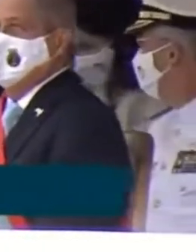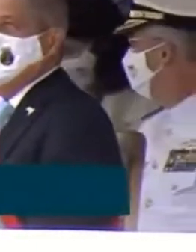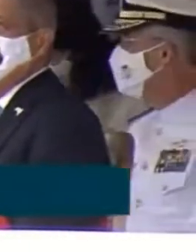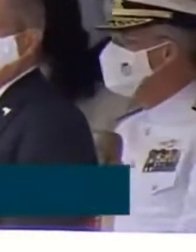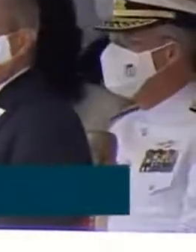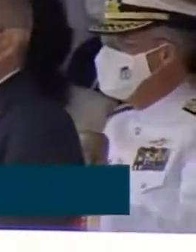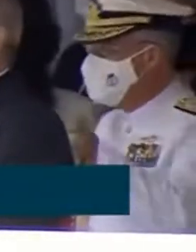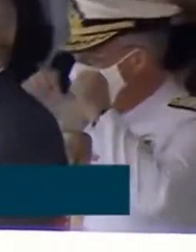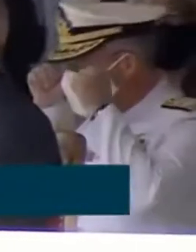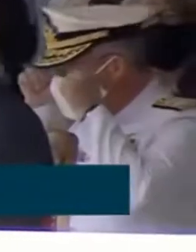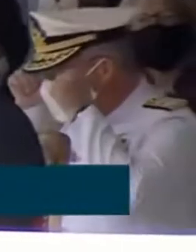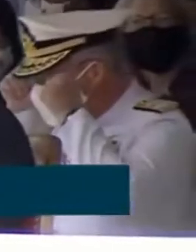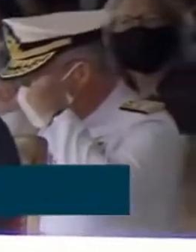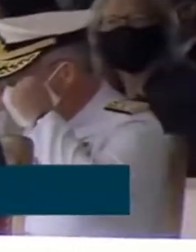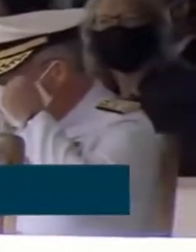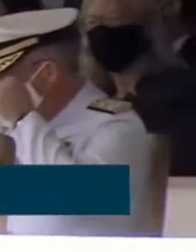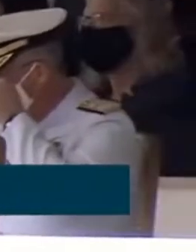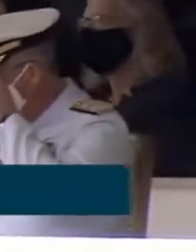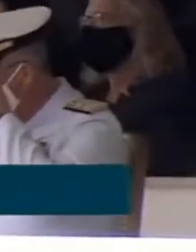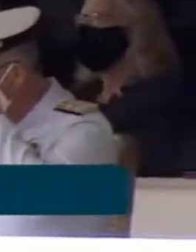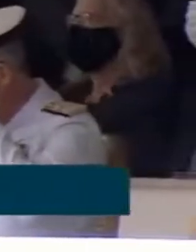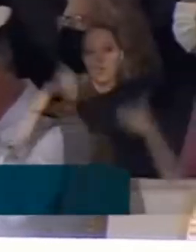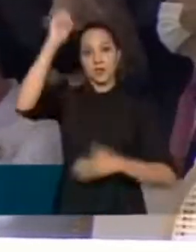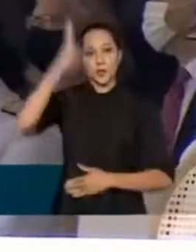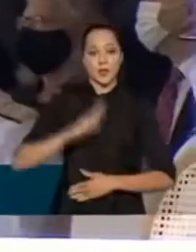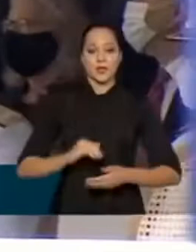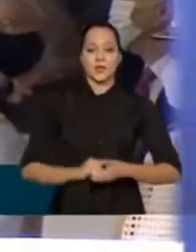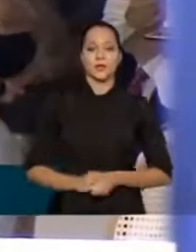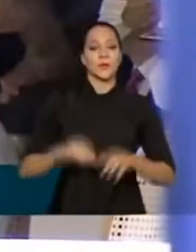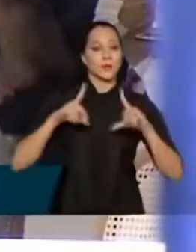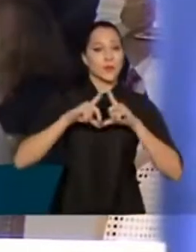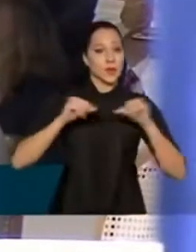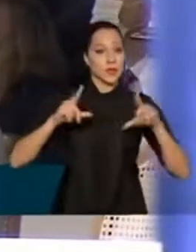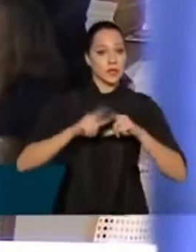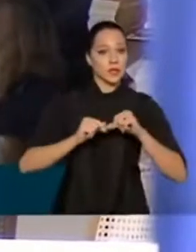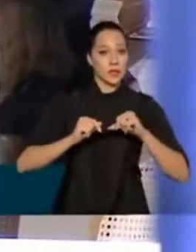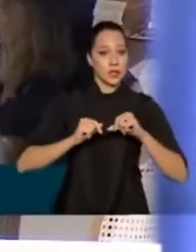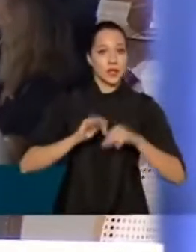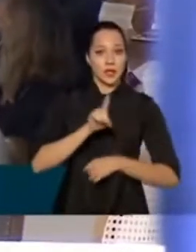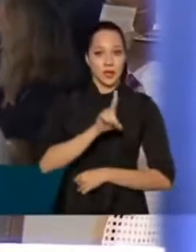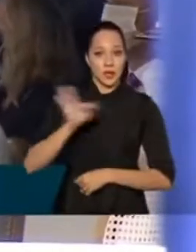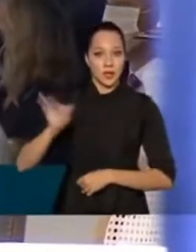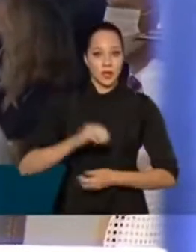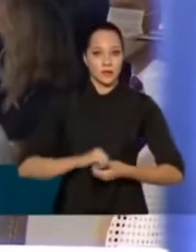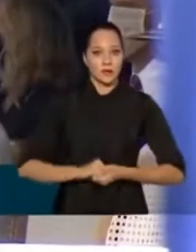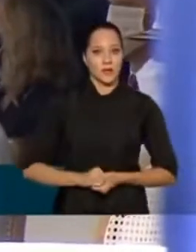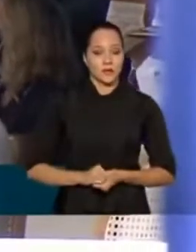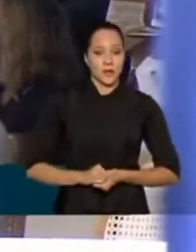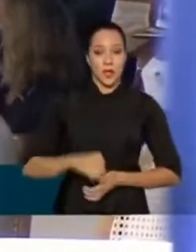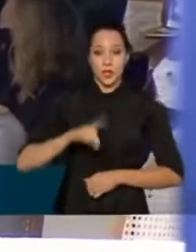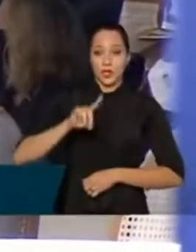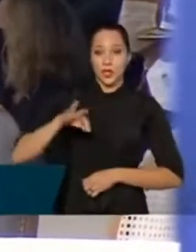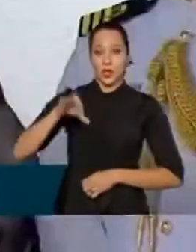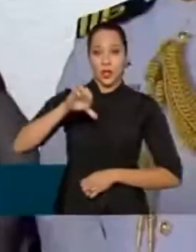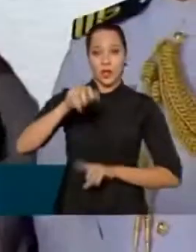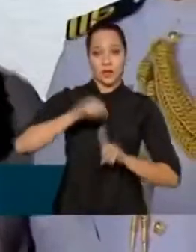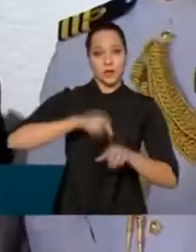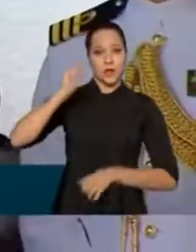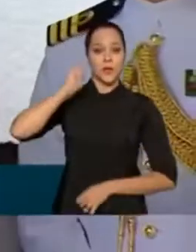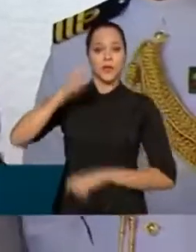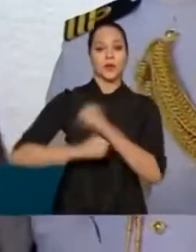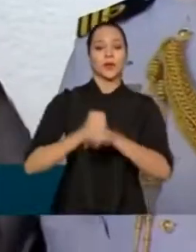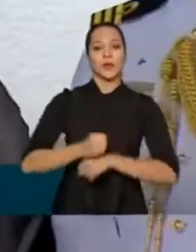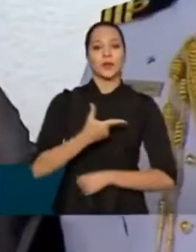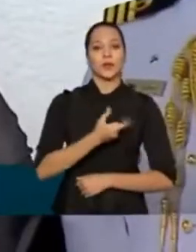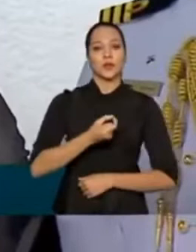Ministério da Defesa, Marinha do Brasil, Brasília, Distrito Federal, em 9 de abril